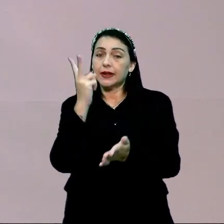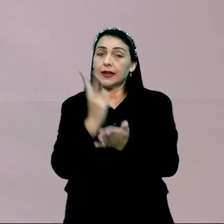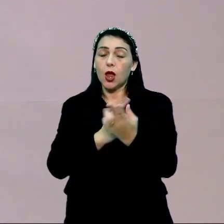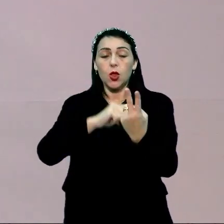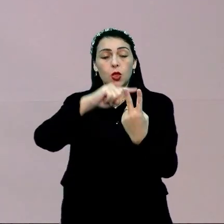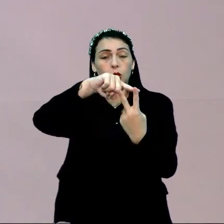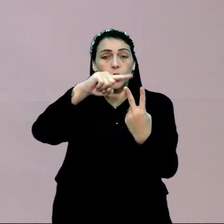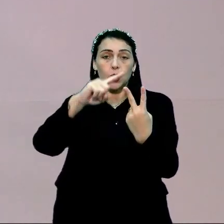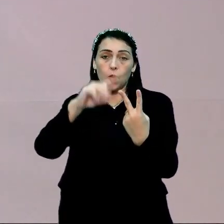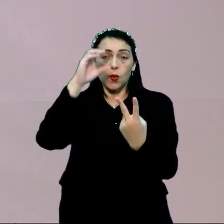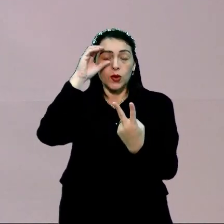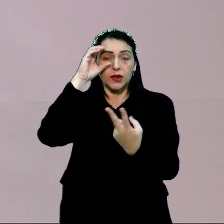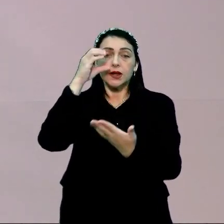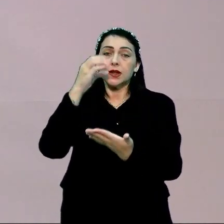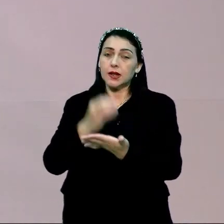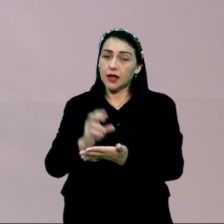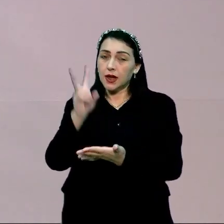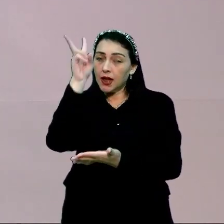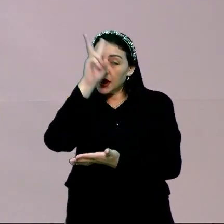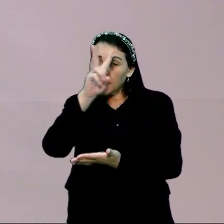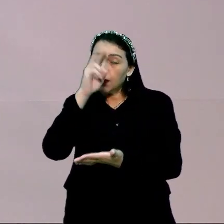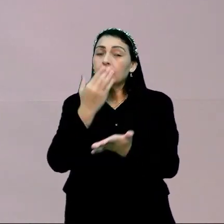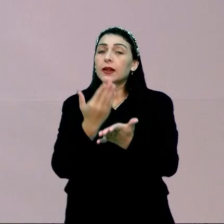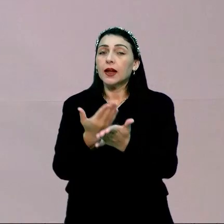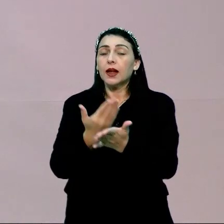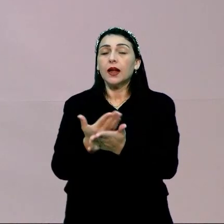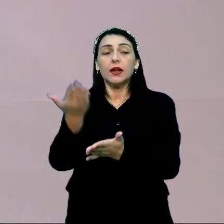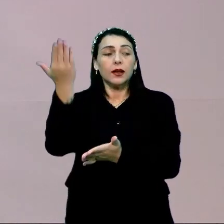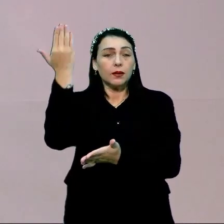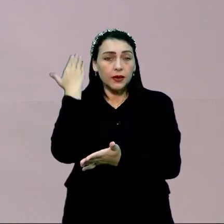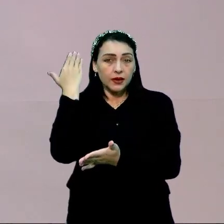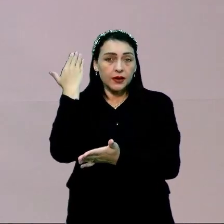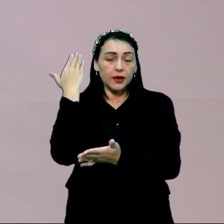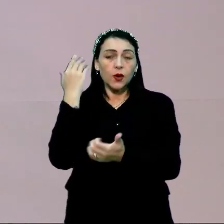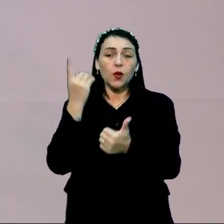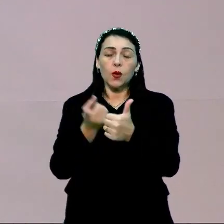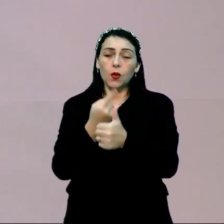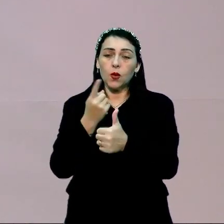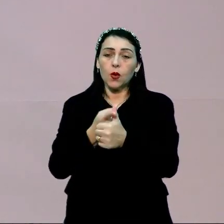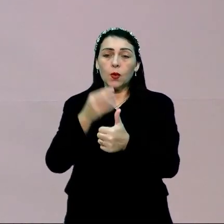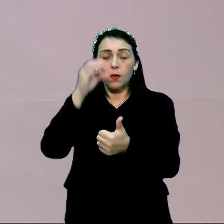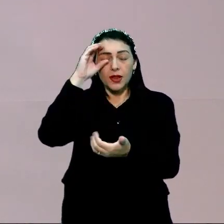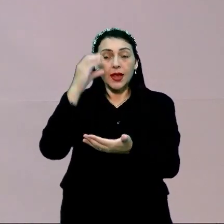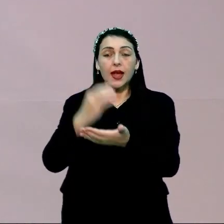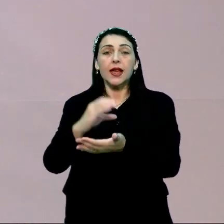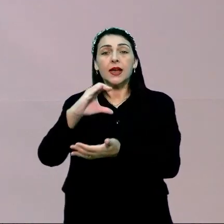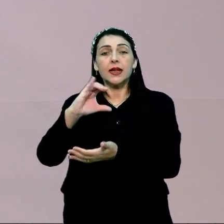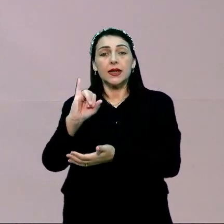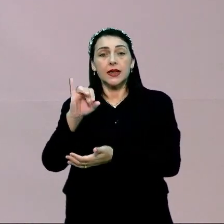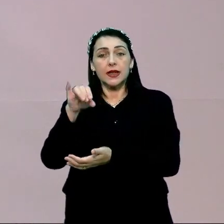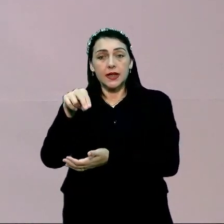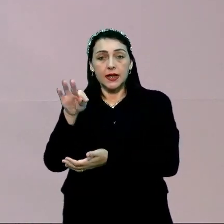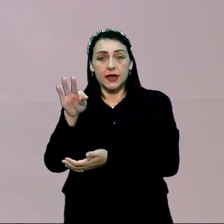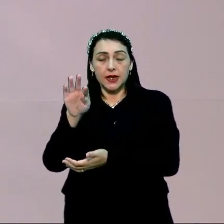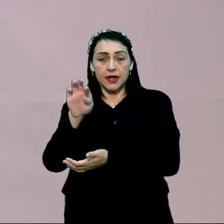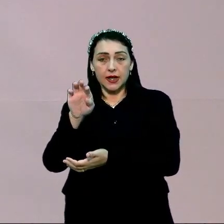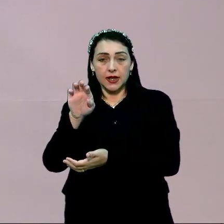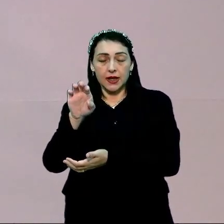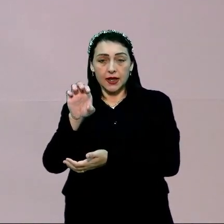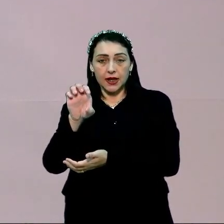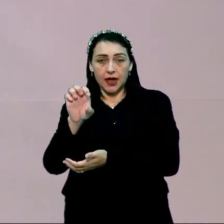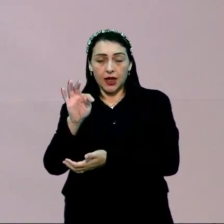dois tipos de teses. Vocês lembram da aula passada? Uma é a tese sintética e a outra a tese por